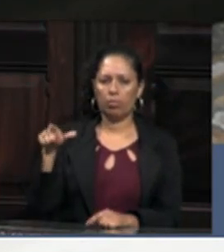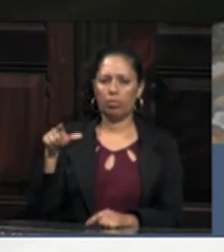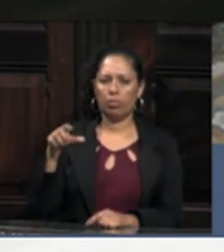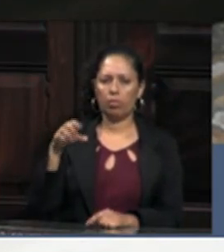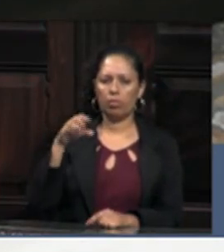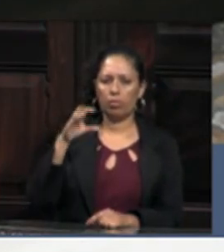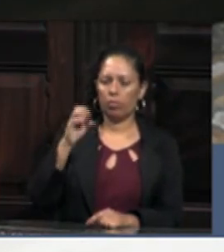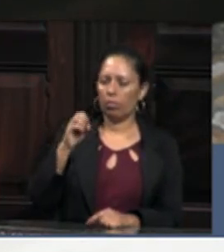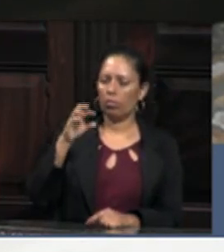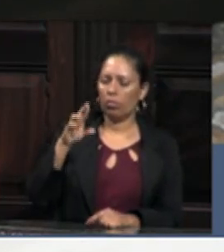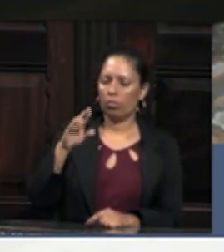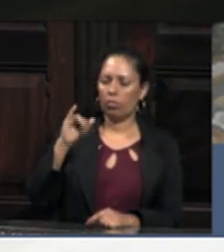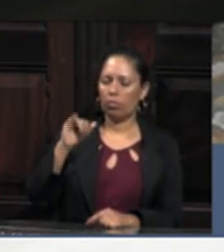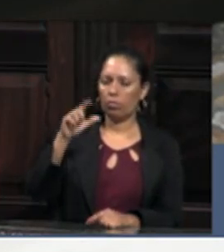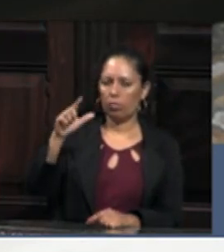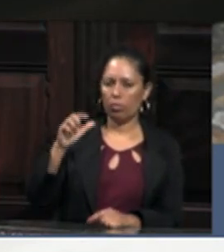Ialorixá